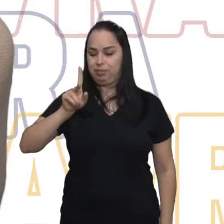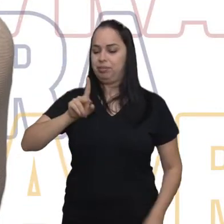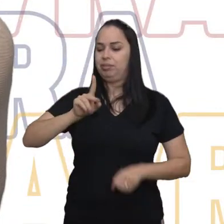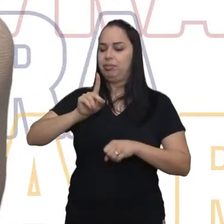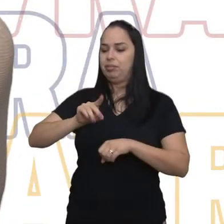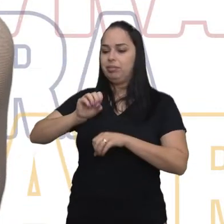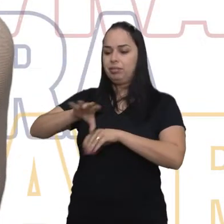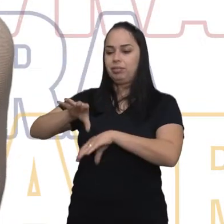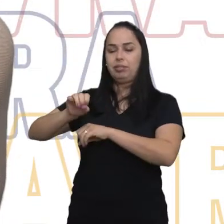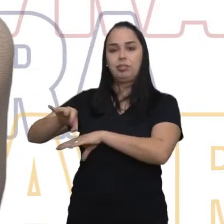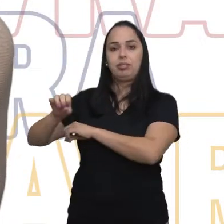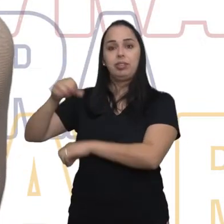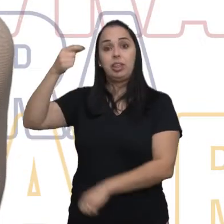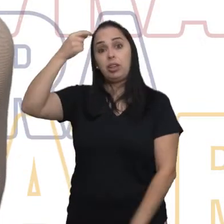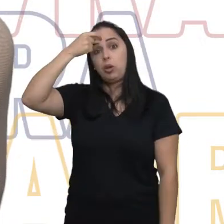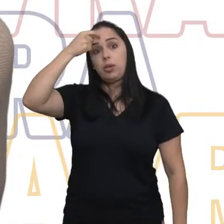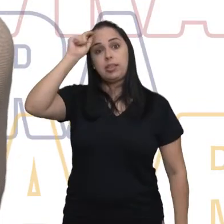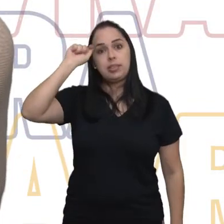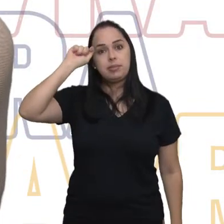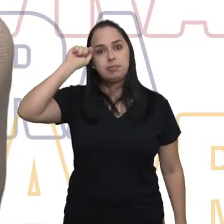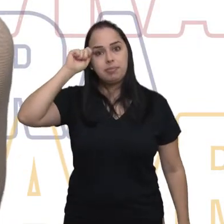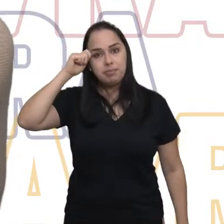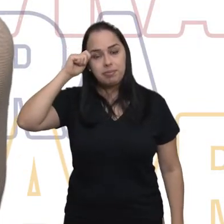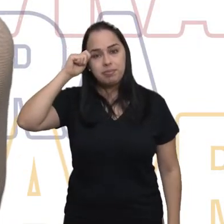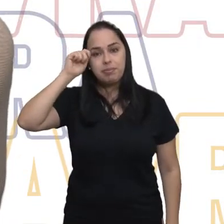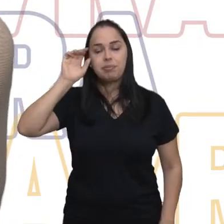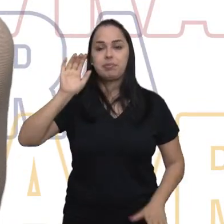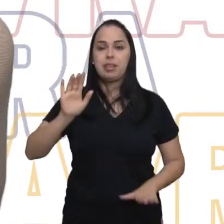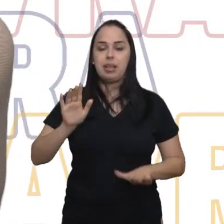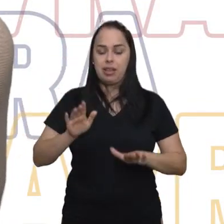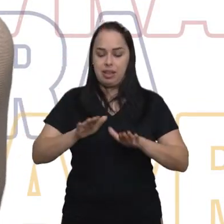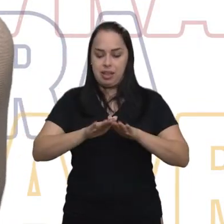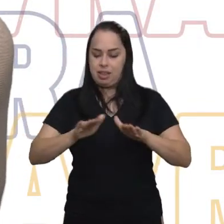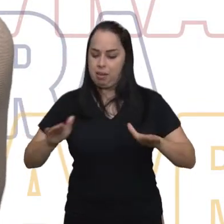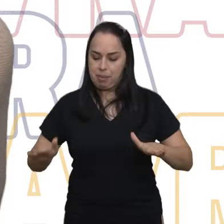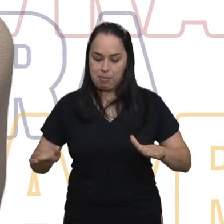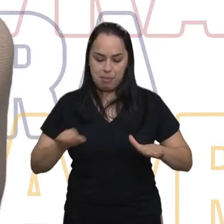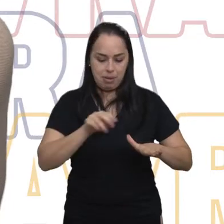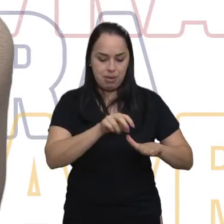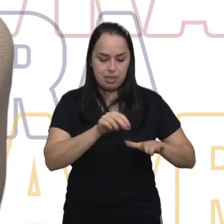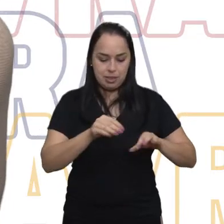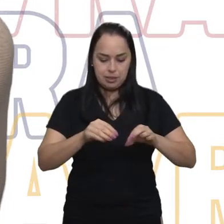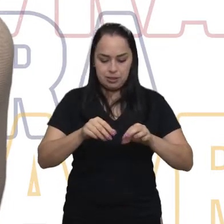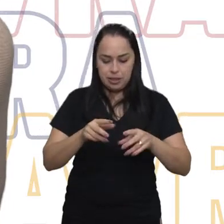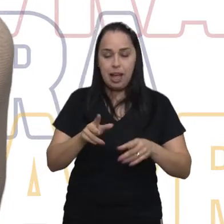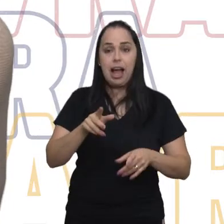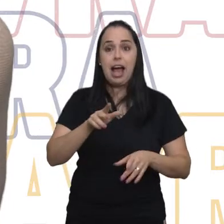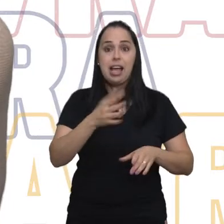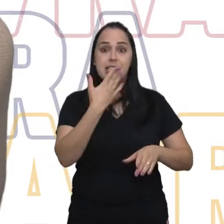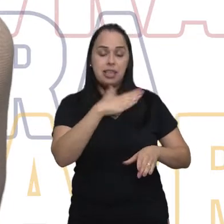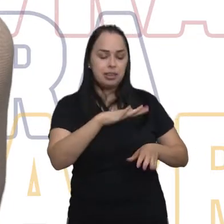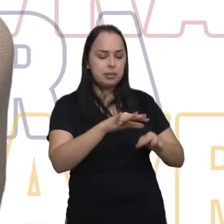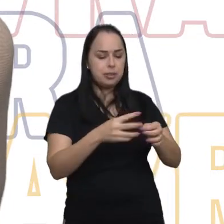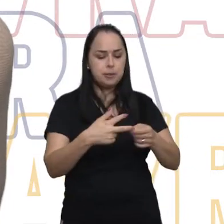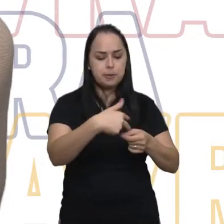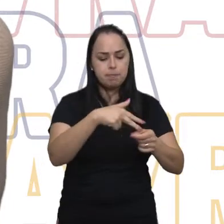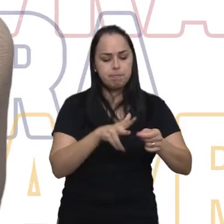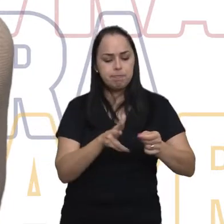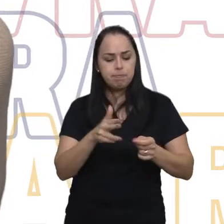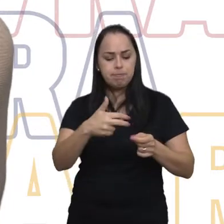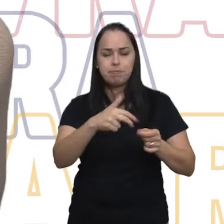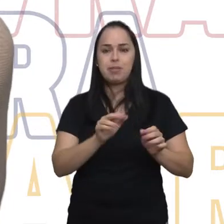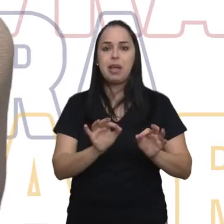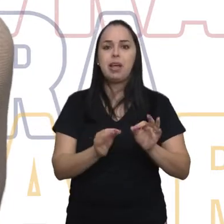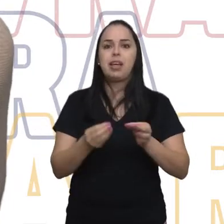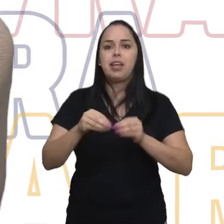pública, e daí é montada ali na mesa, as crianças cortam os pedacinhos de retalho